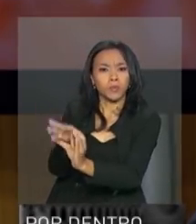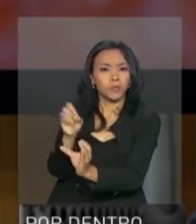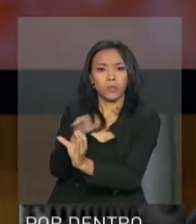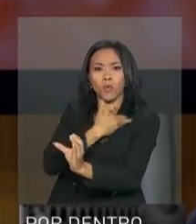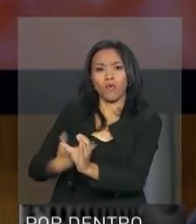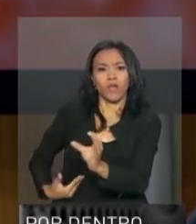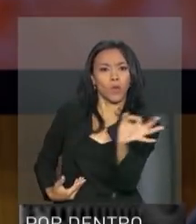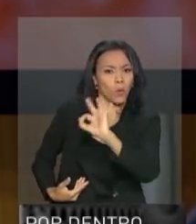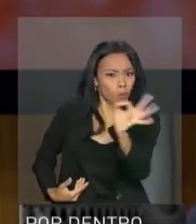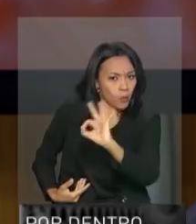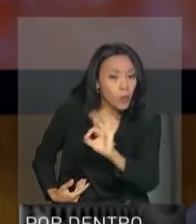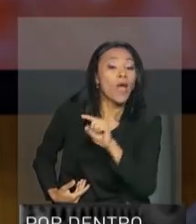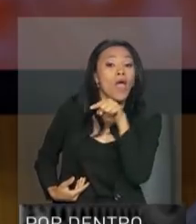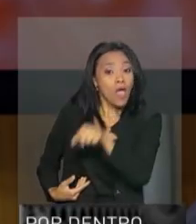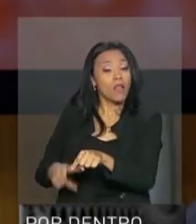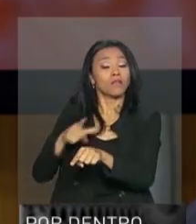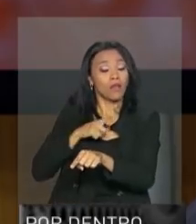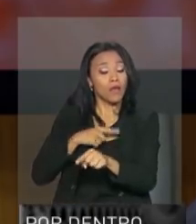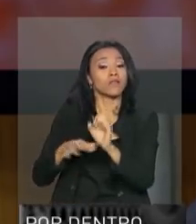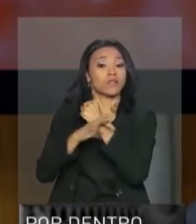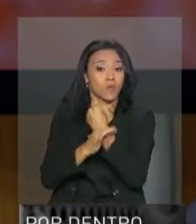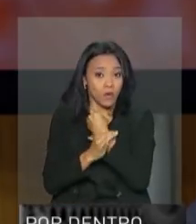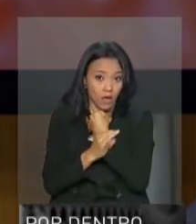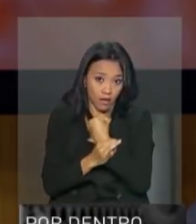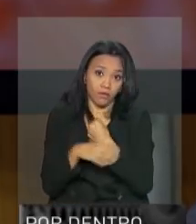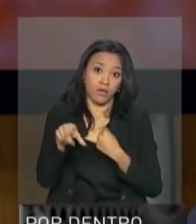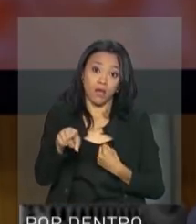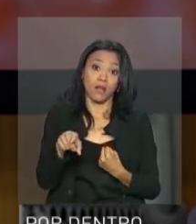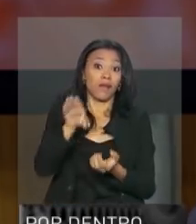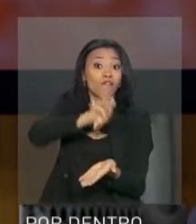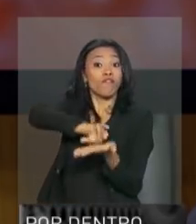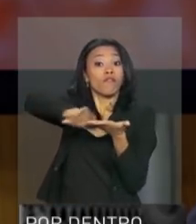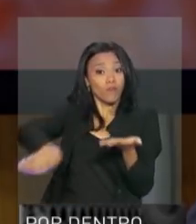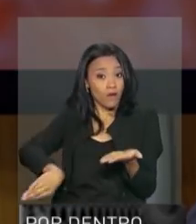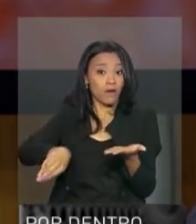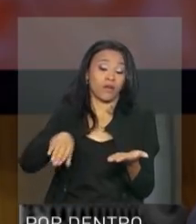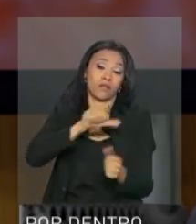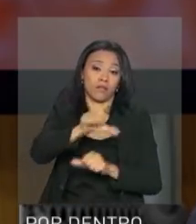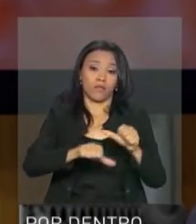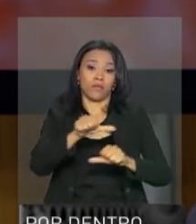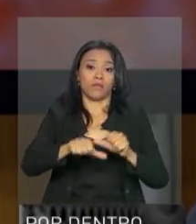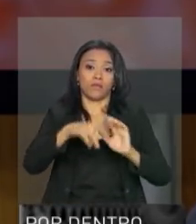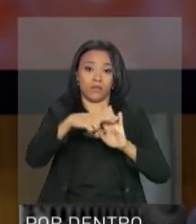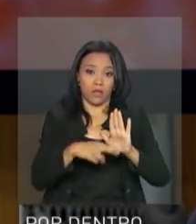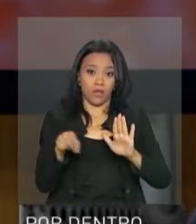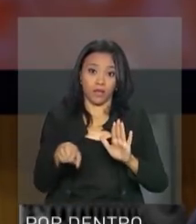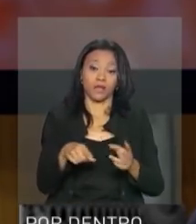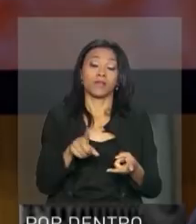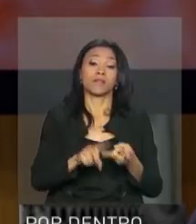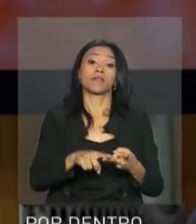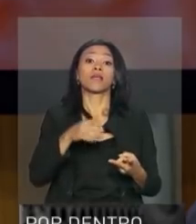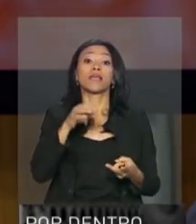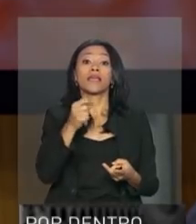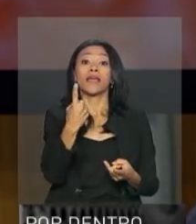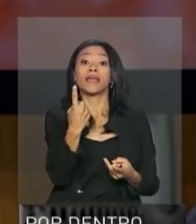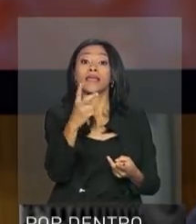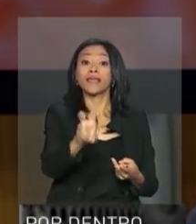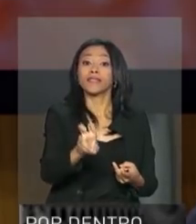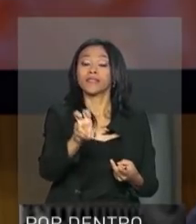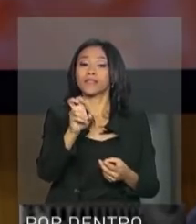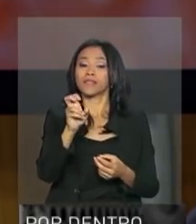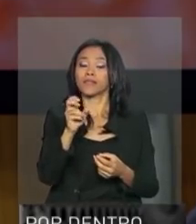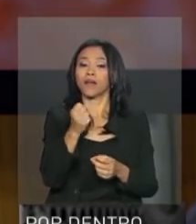da sociedade, também estão totalmente fora da reforma da Previdência. A reforma da Previdência mantém o tempo de contribuição em 15 anos. 15 anos